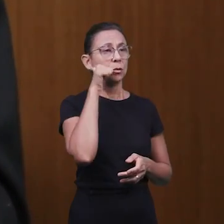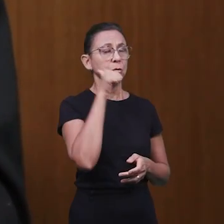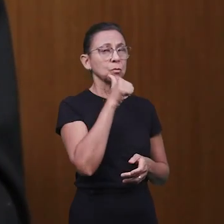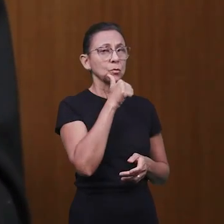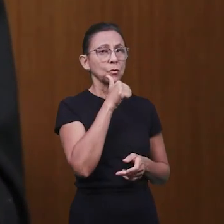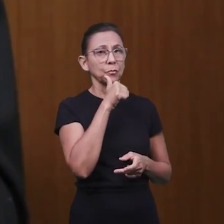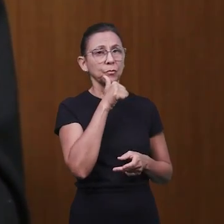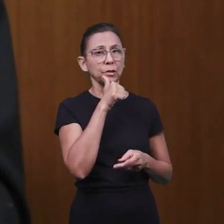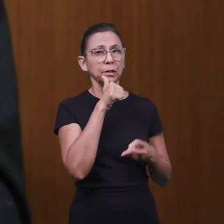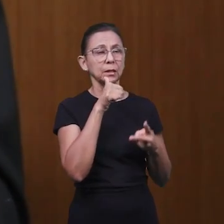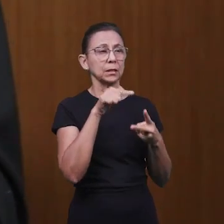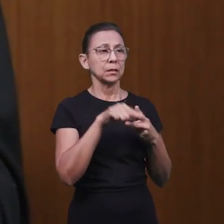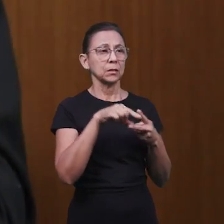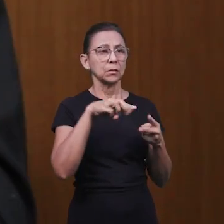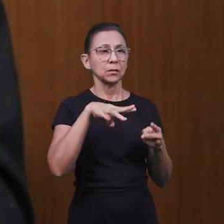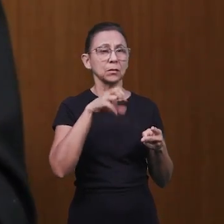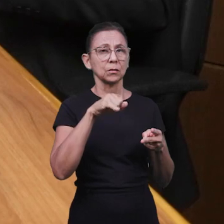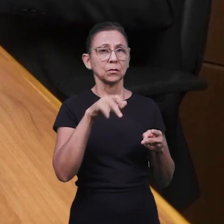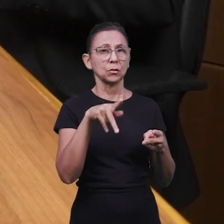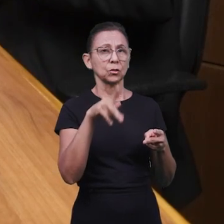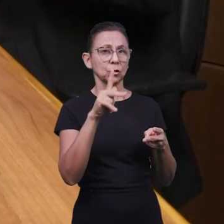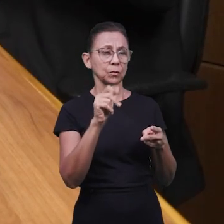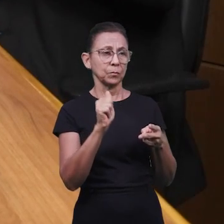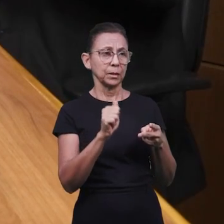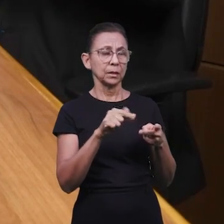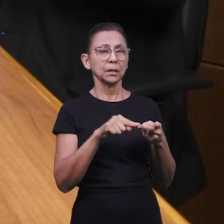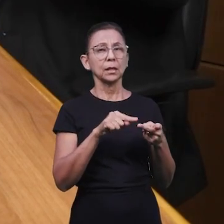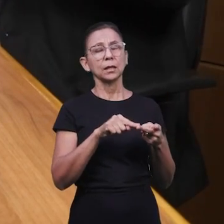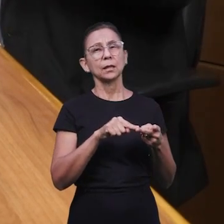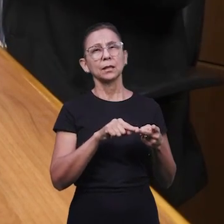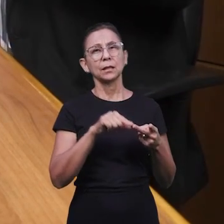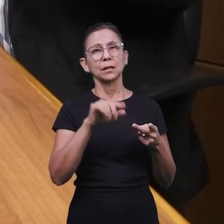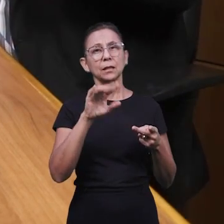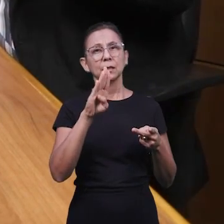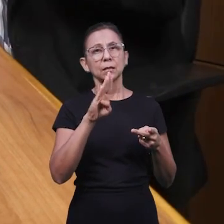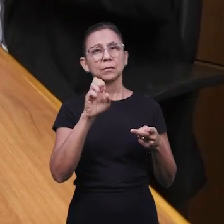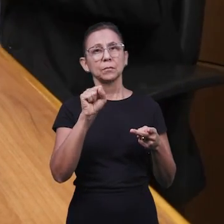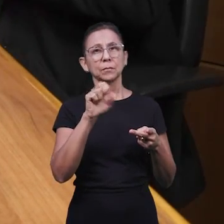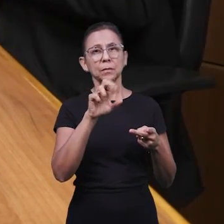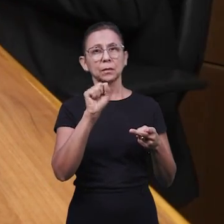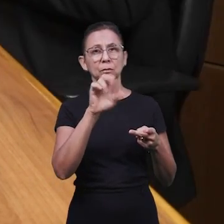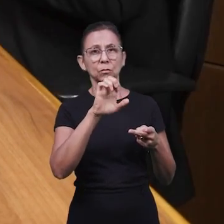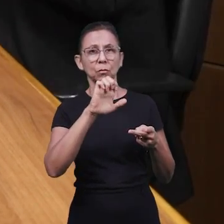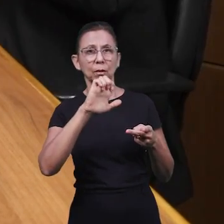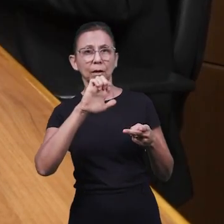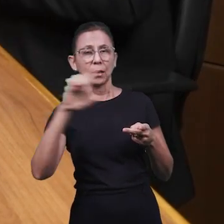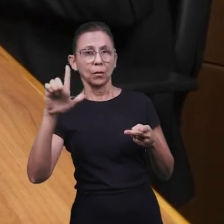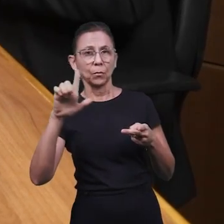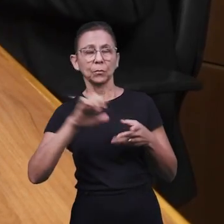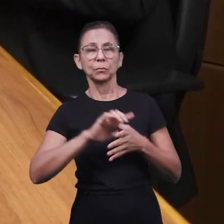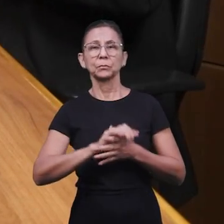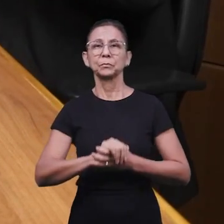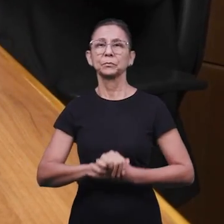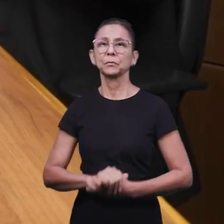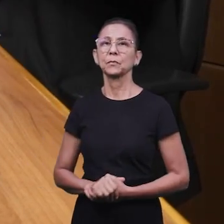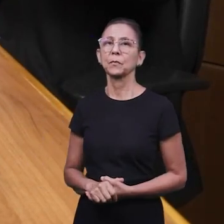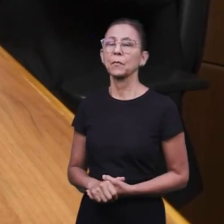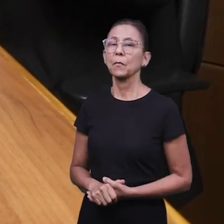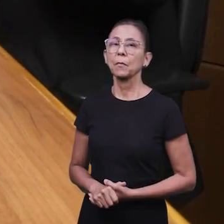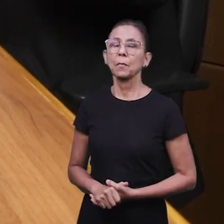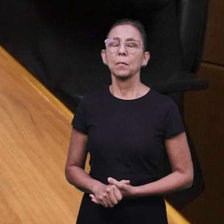o qual ela deu a Naor. Isso. Bom, esse texto fala do encontro